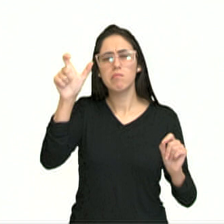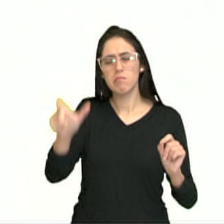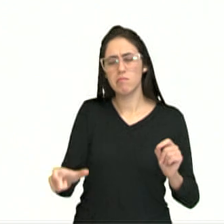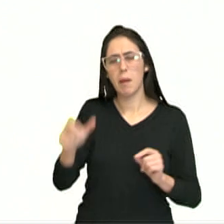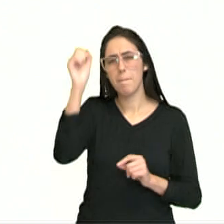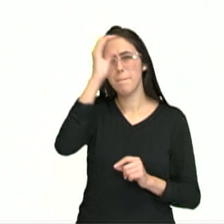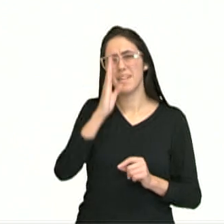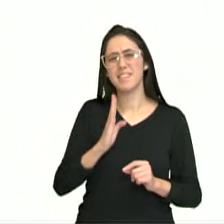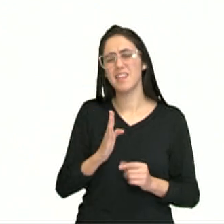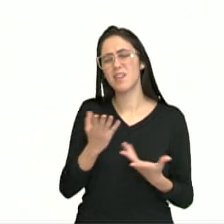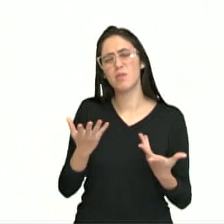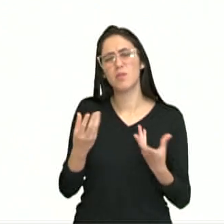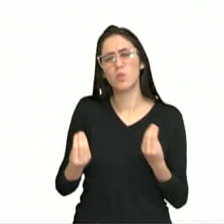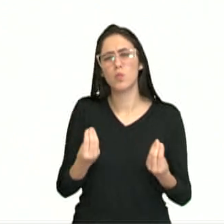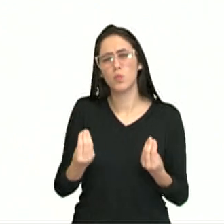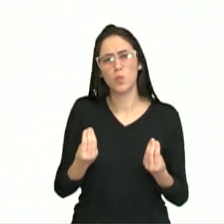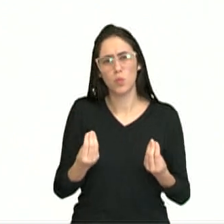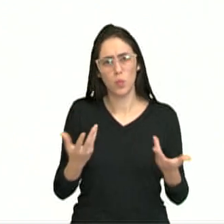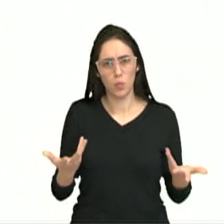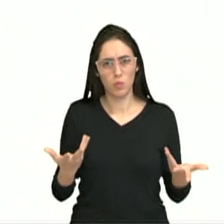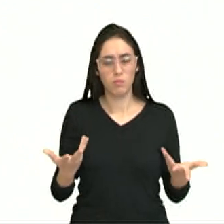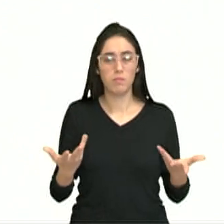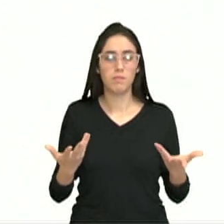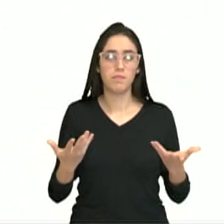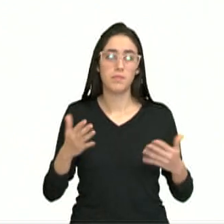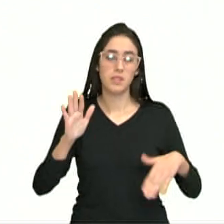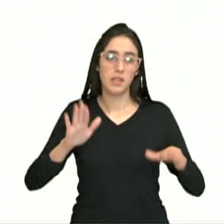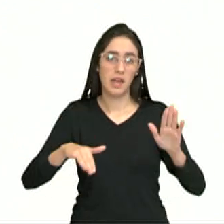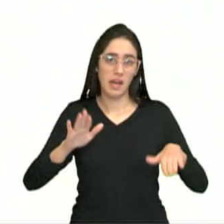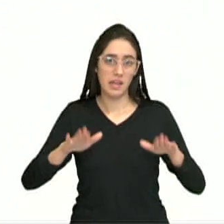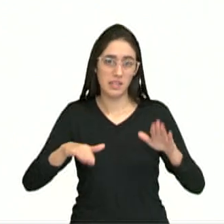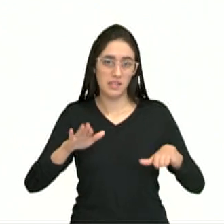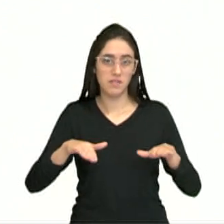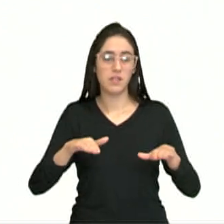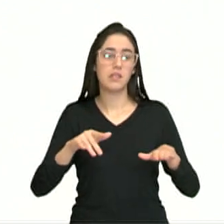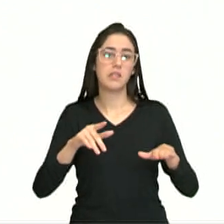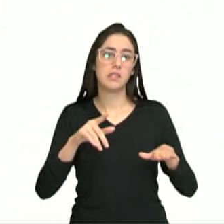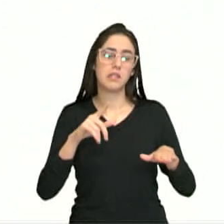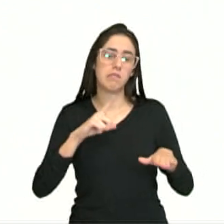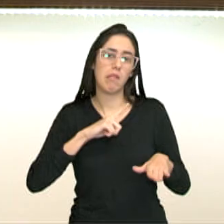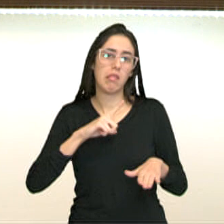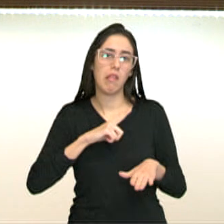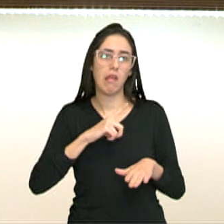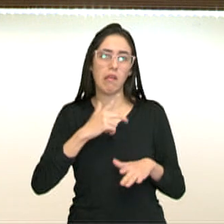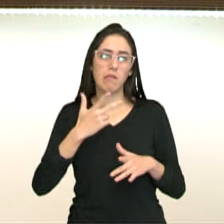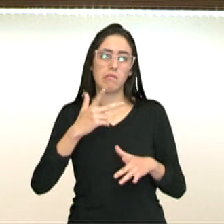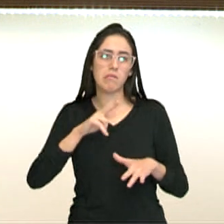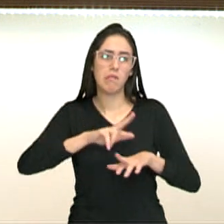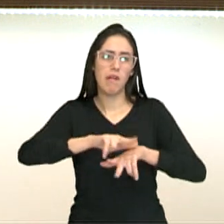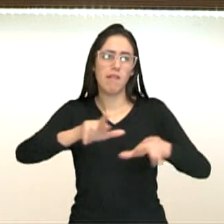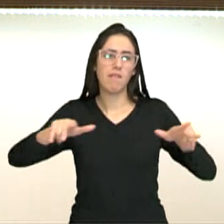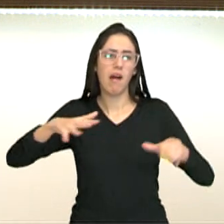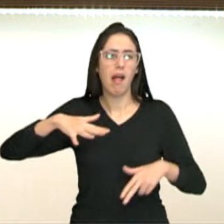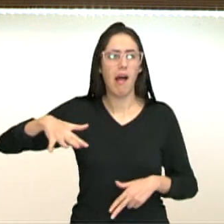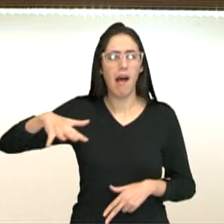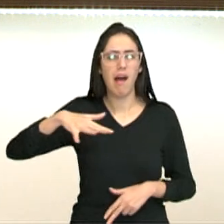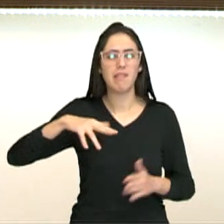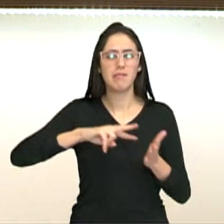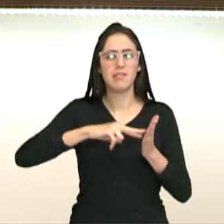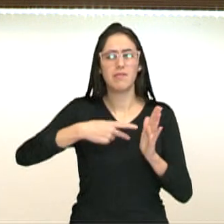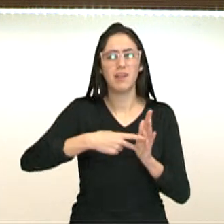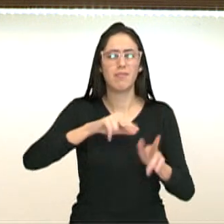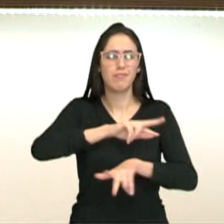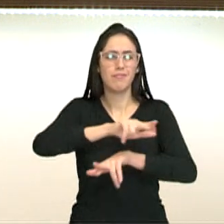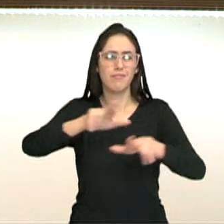a gente fala nesse sentido, muitas vezes mobilizamos categorias assim muito amplas, formas generalizadas